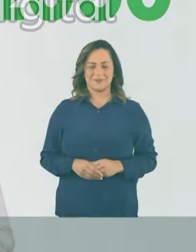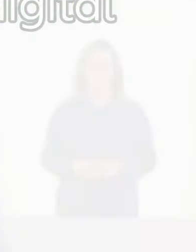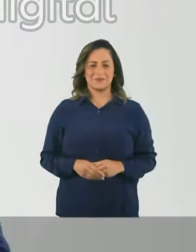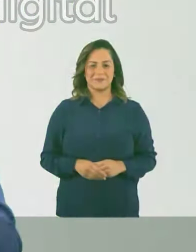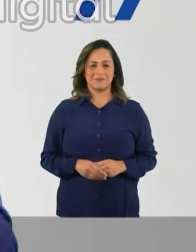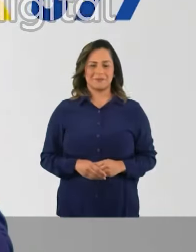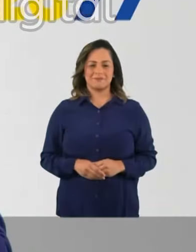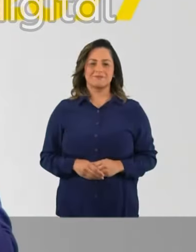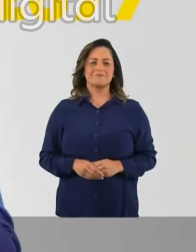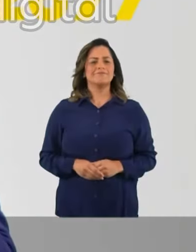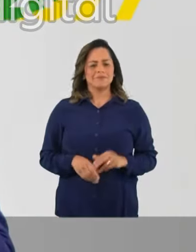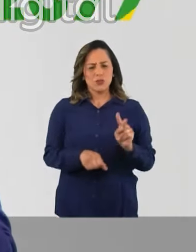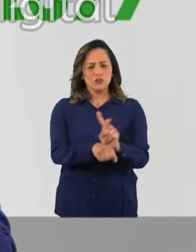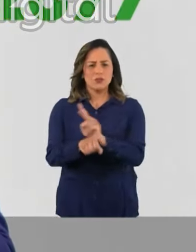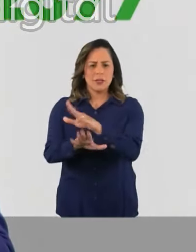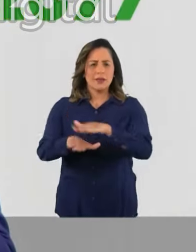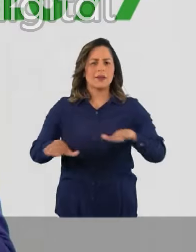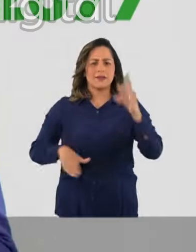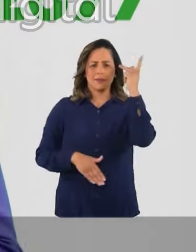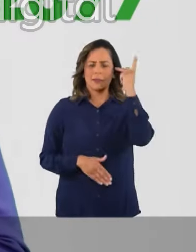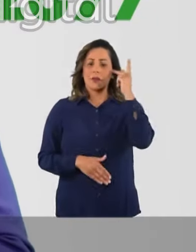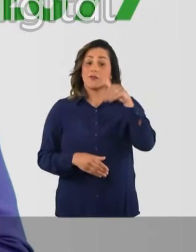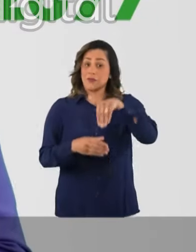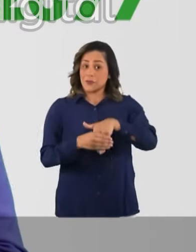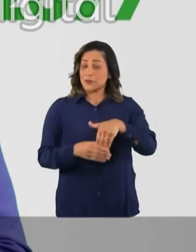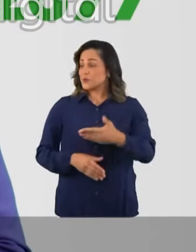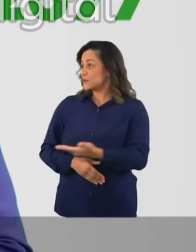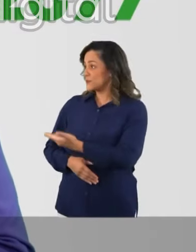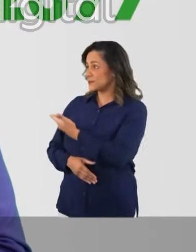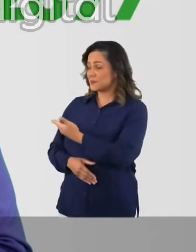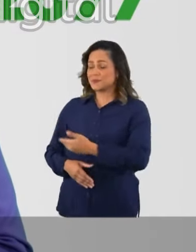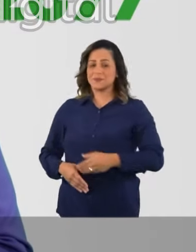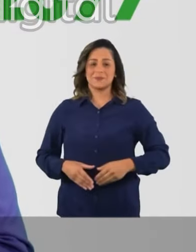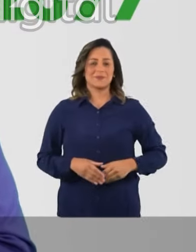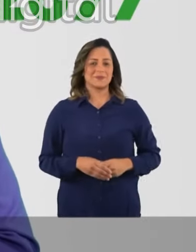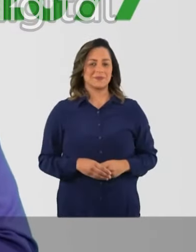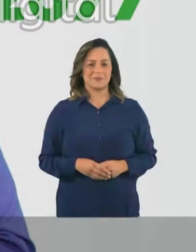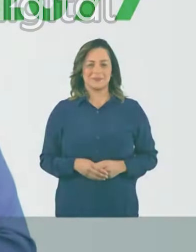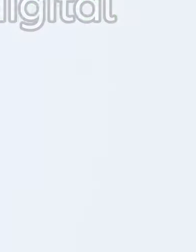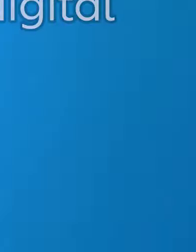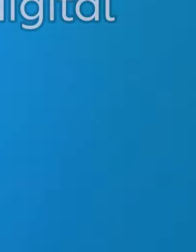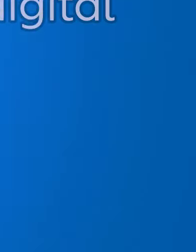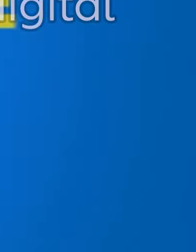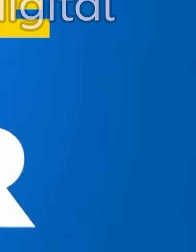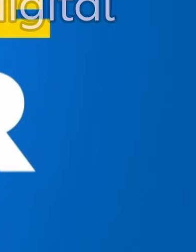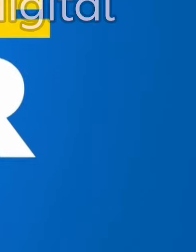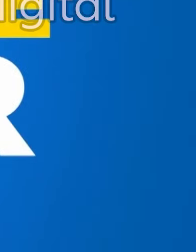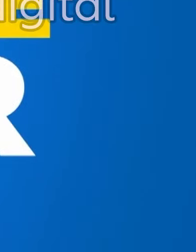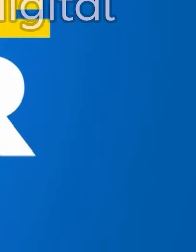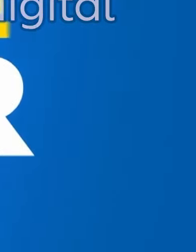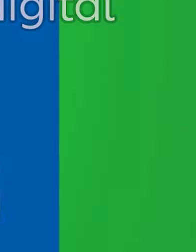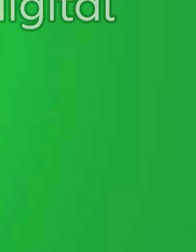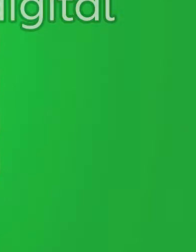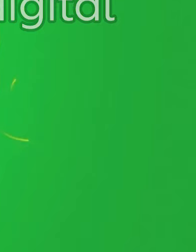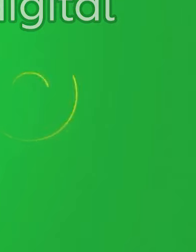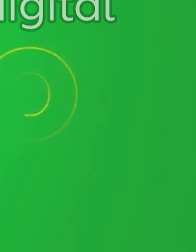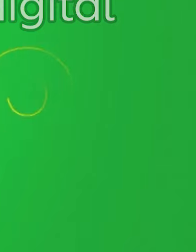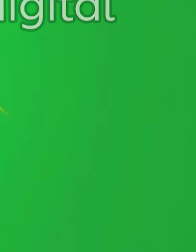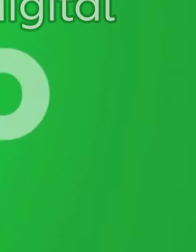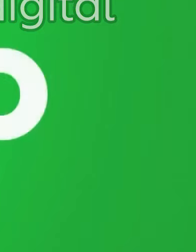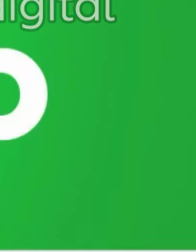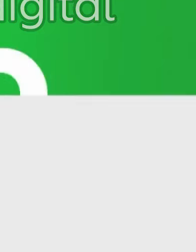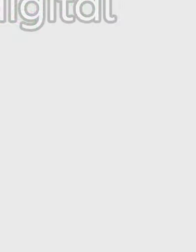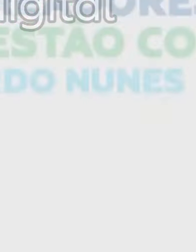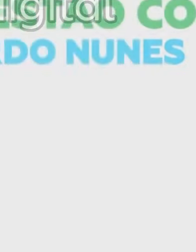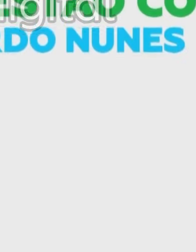-0-0. Em defesa das crianças de São Paulo, vote Laiane Santiago, 22-6-7-7. Isso não pode parar. Isso é